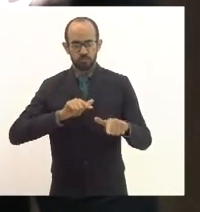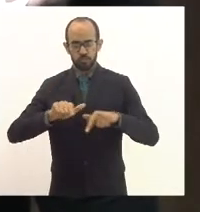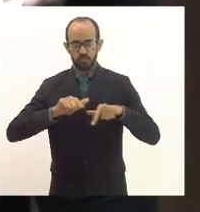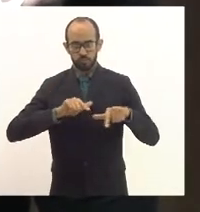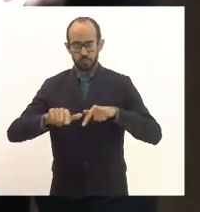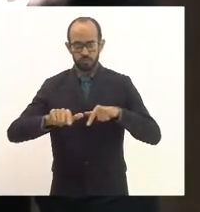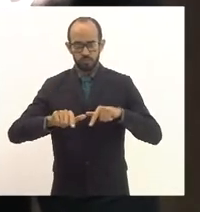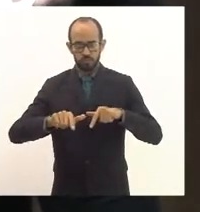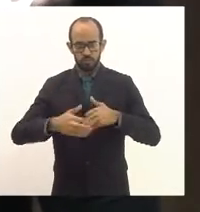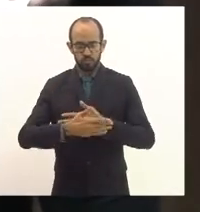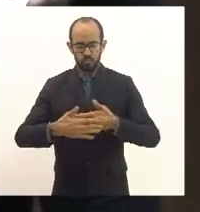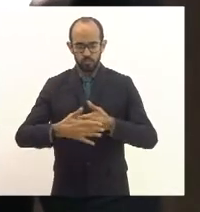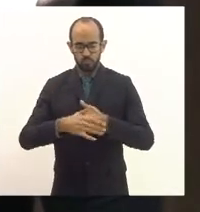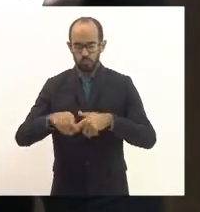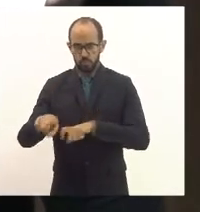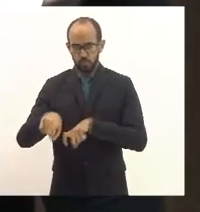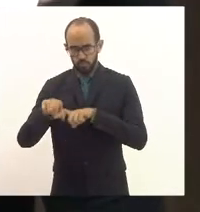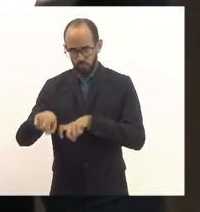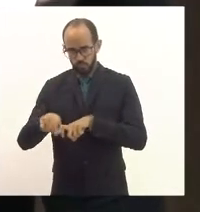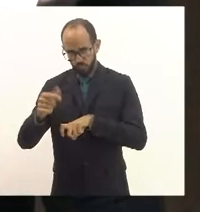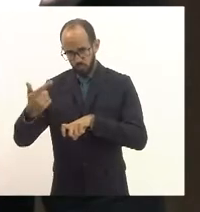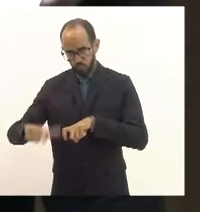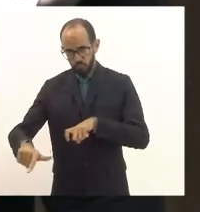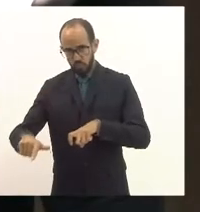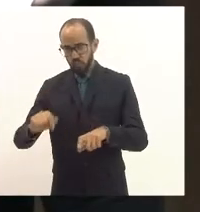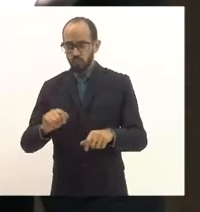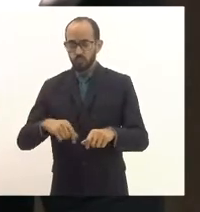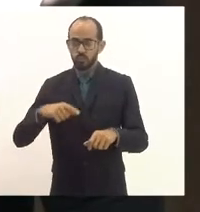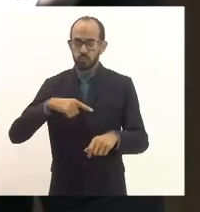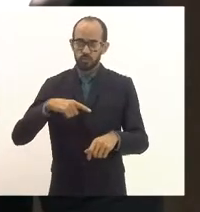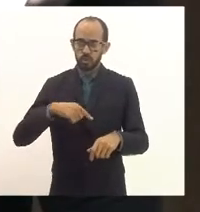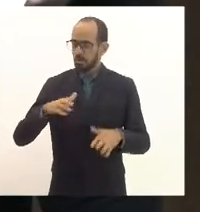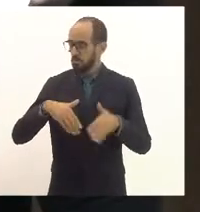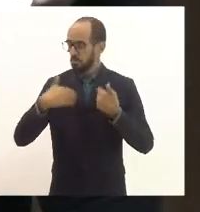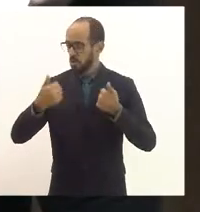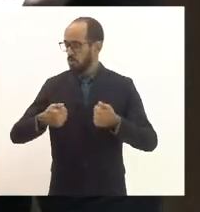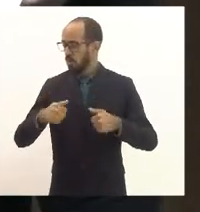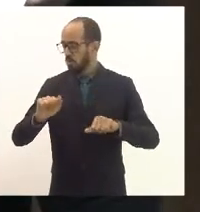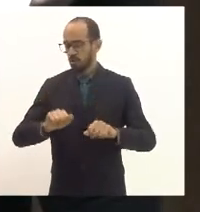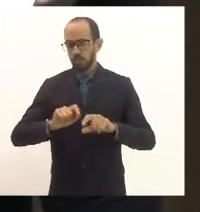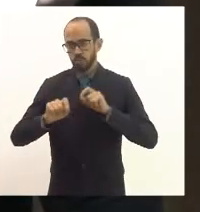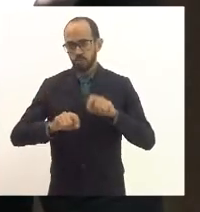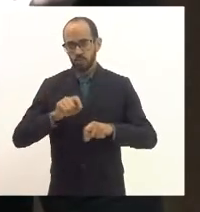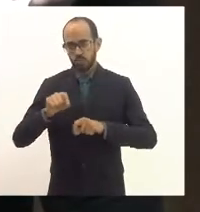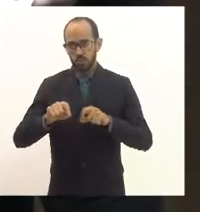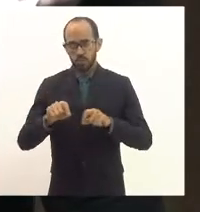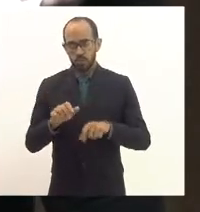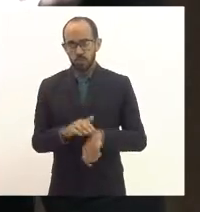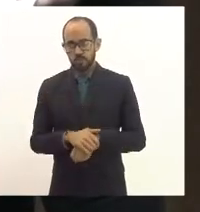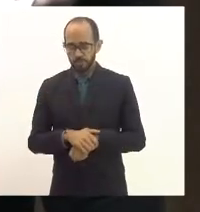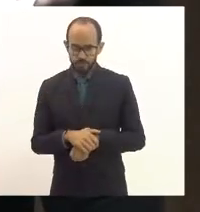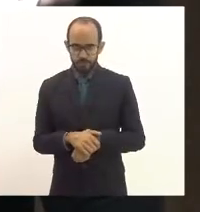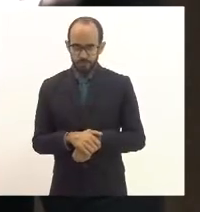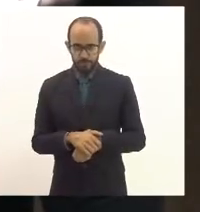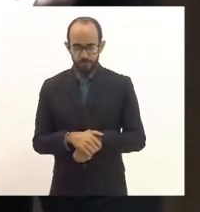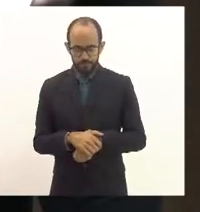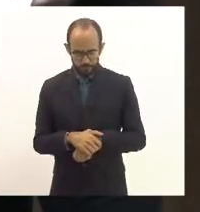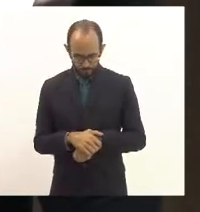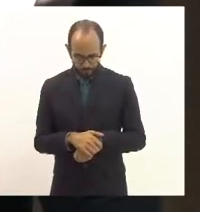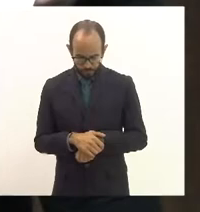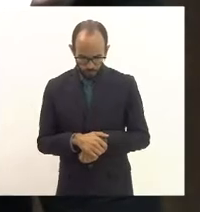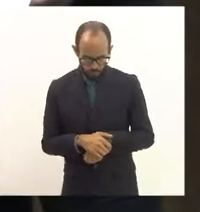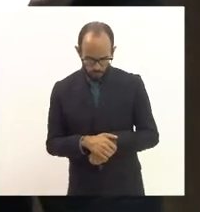rurais, além de outros que visem a melhoria de sua condição... urbanos e rurais, além de outros que